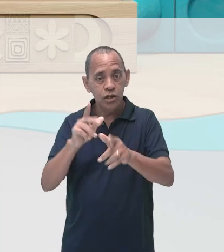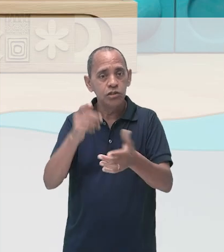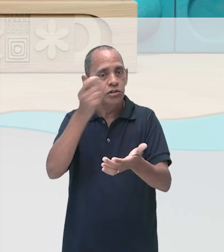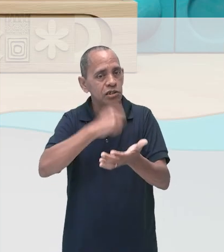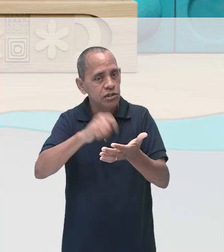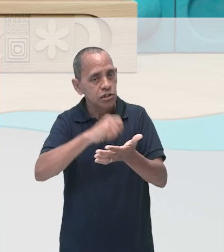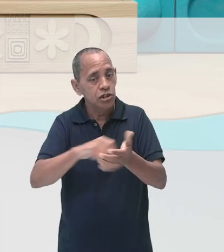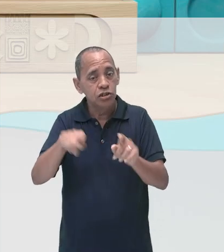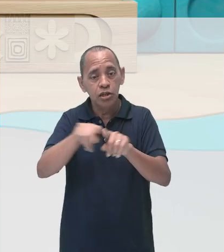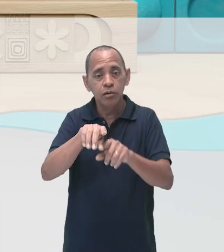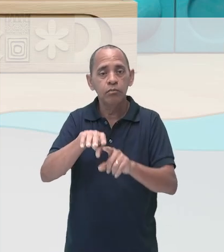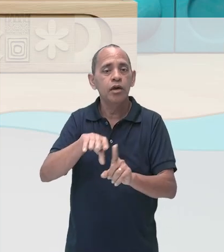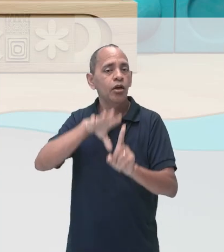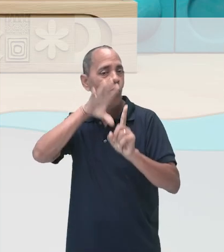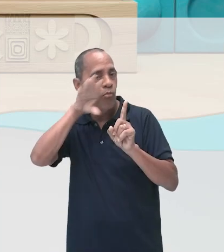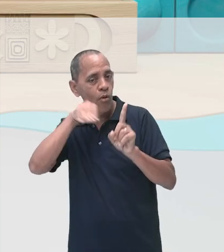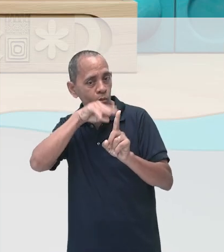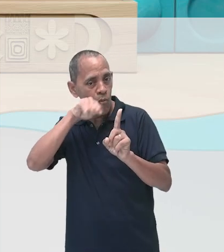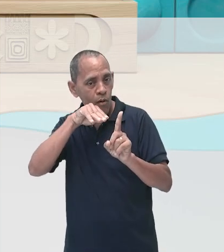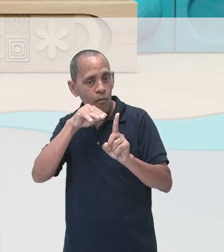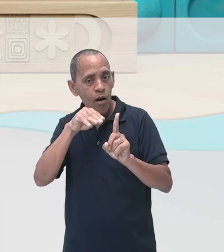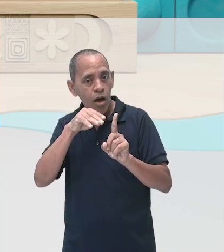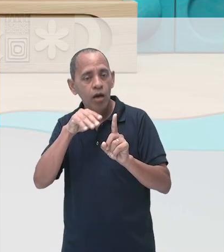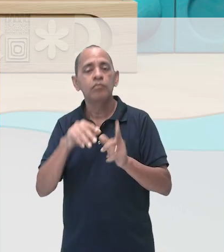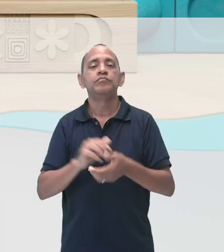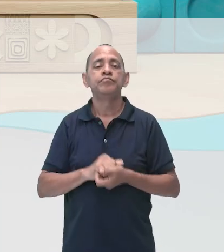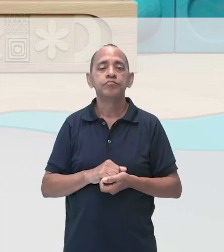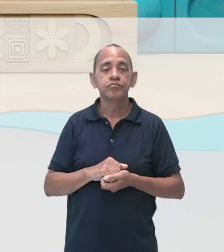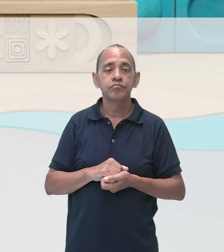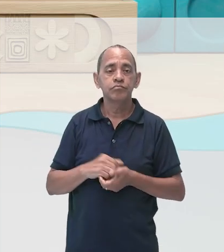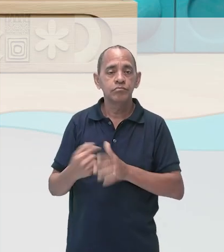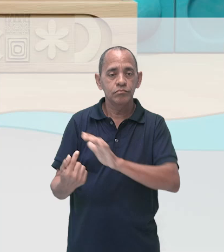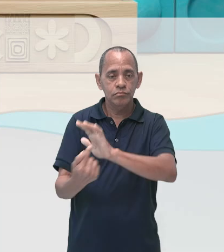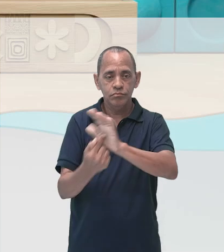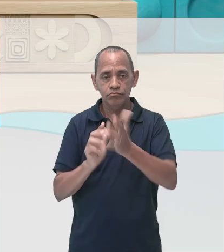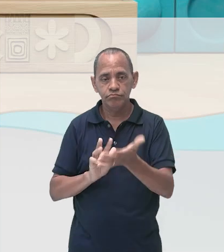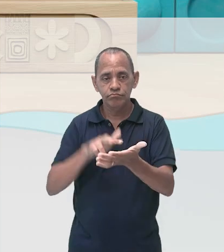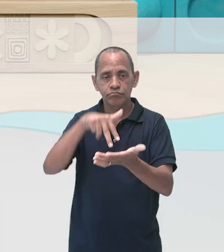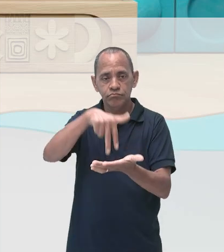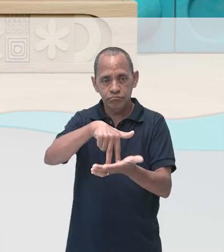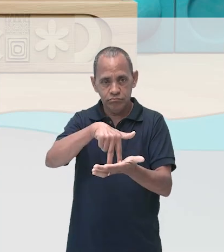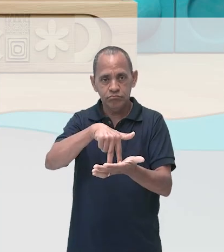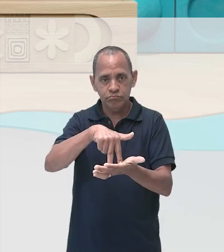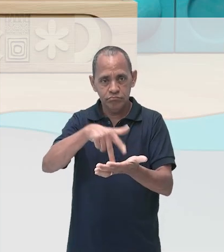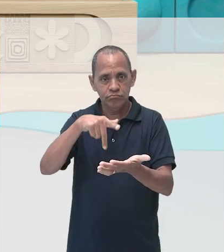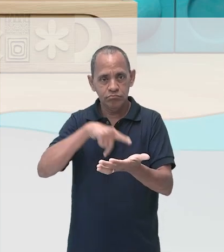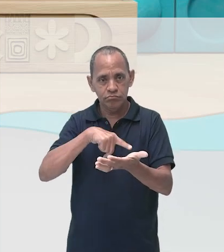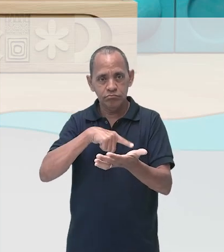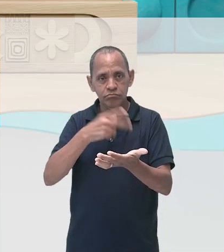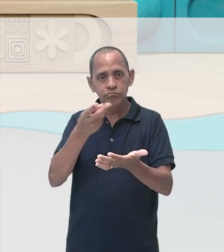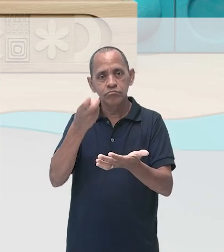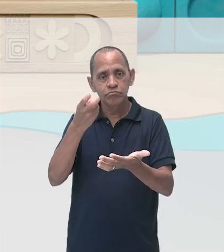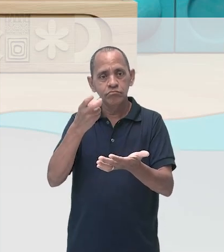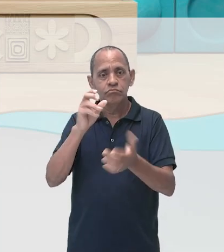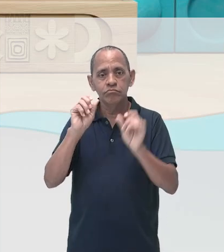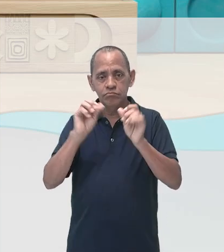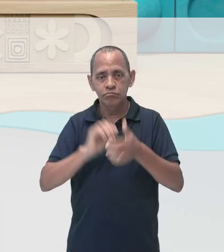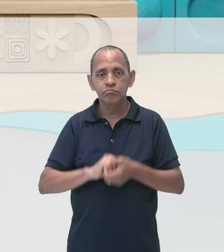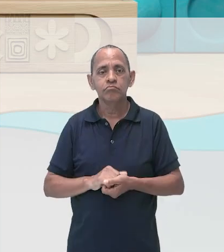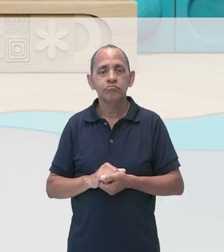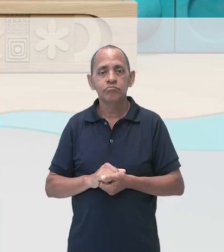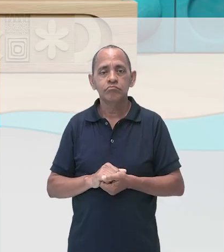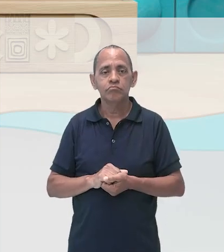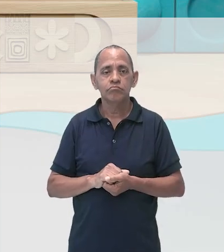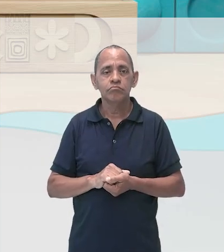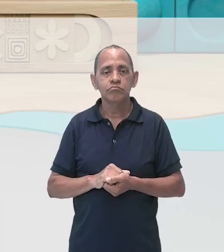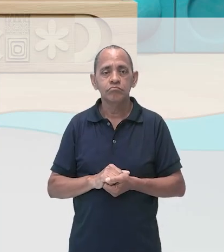quanto oral, para expressar, ok, o seu posicionamento. Então a gente percebe que movimentos